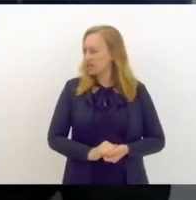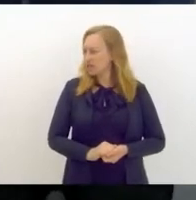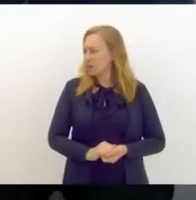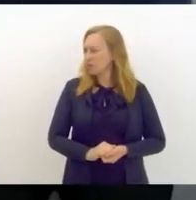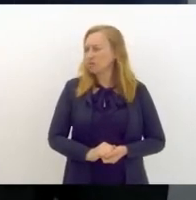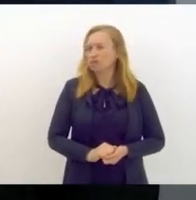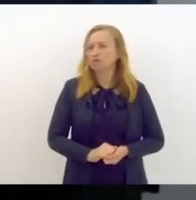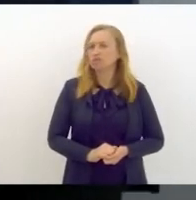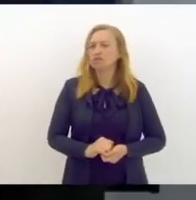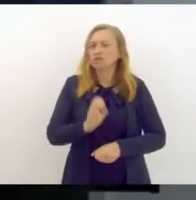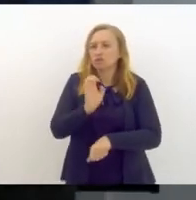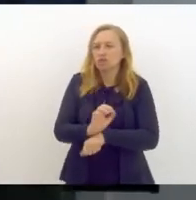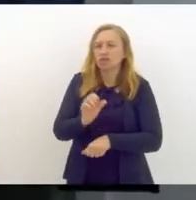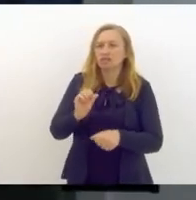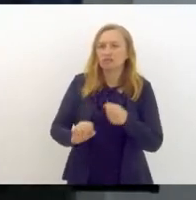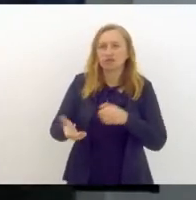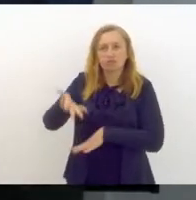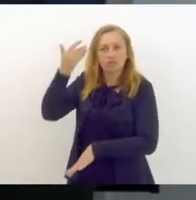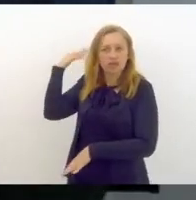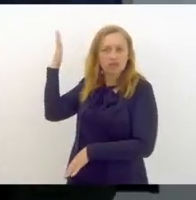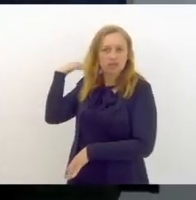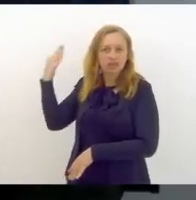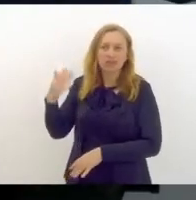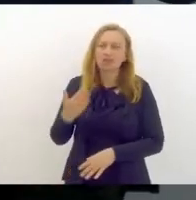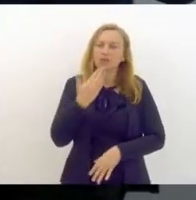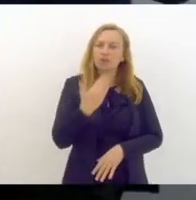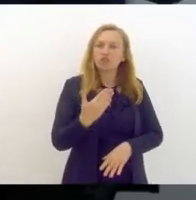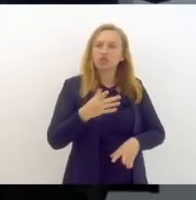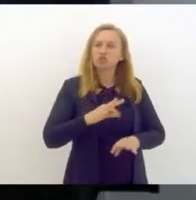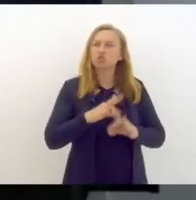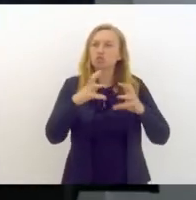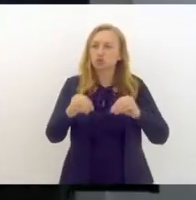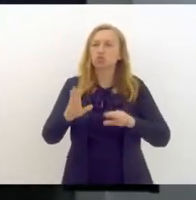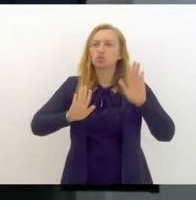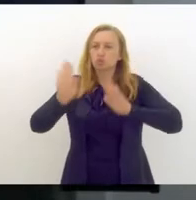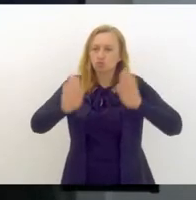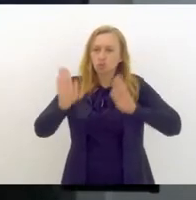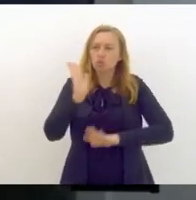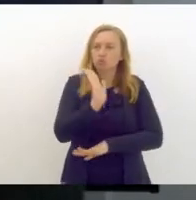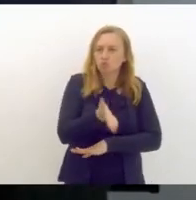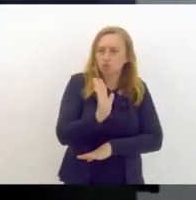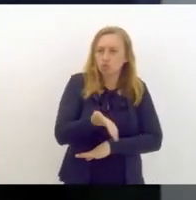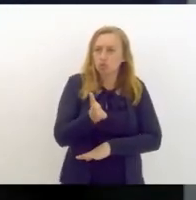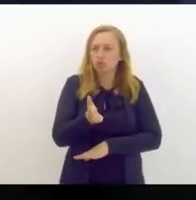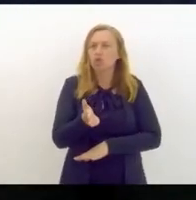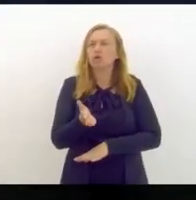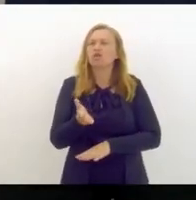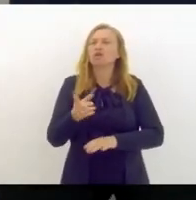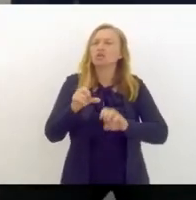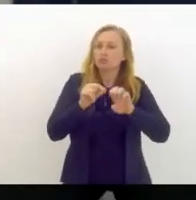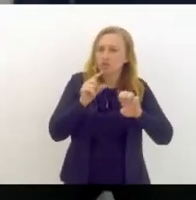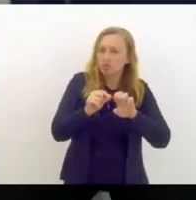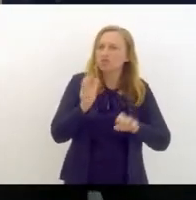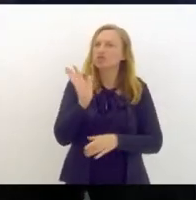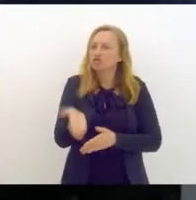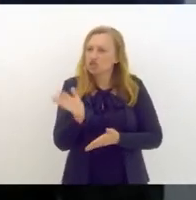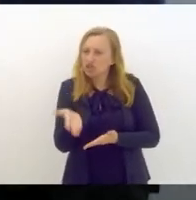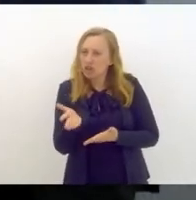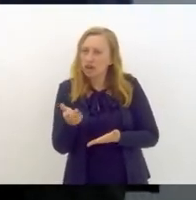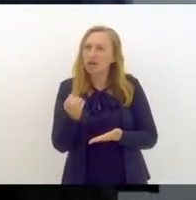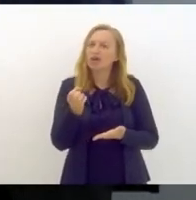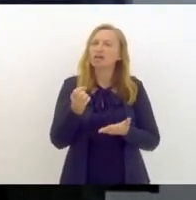que que o Estado fez à época? Solicitou todas as licenças já emitidas, ou seja, todos os empreendimentos já legalizados,